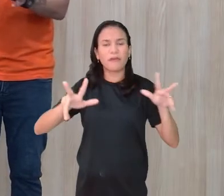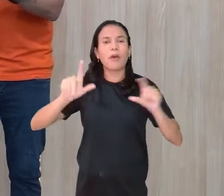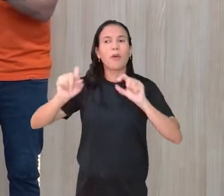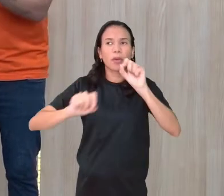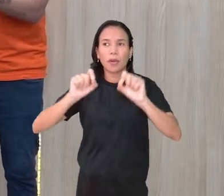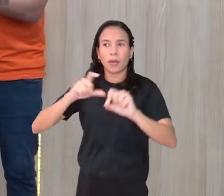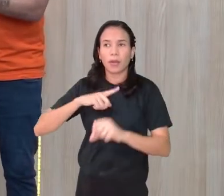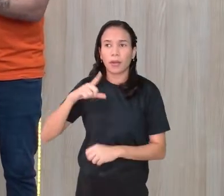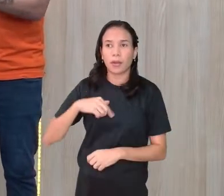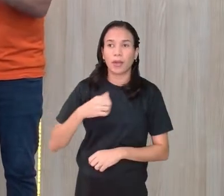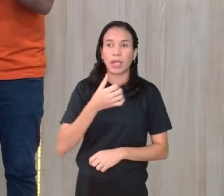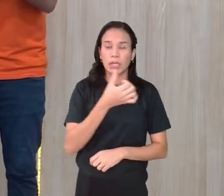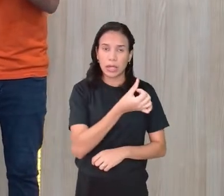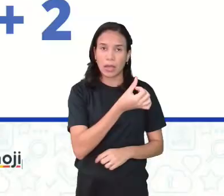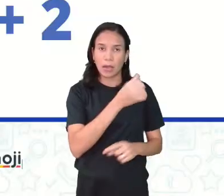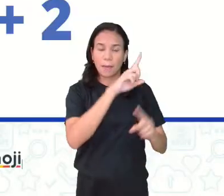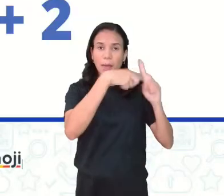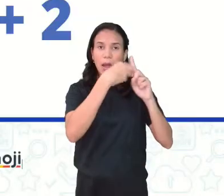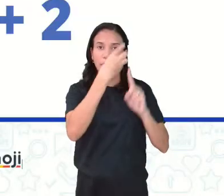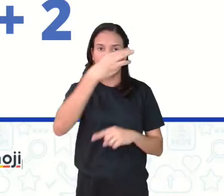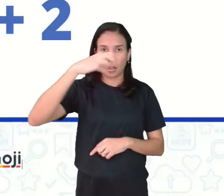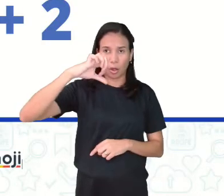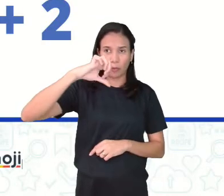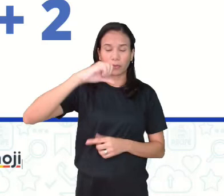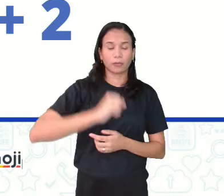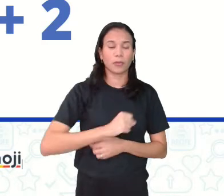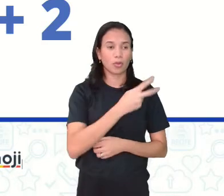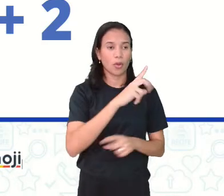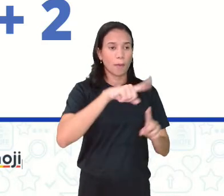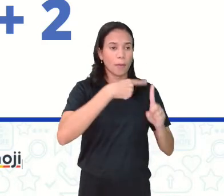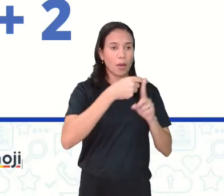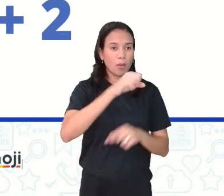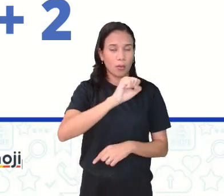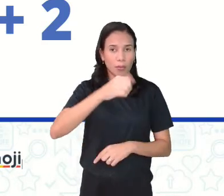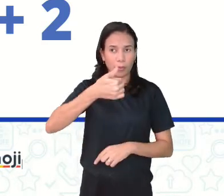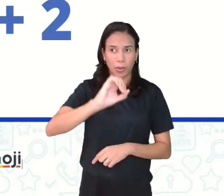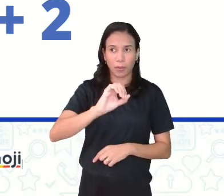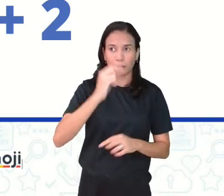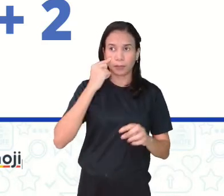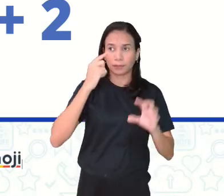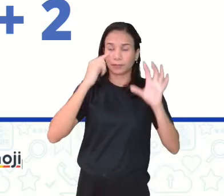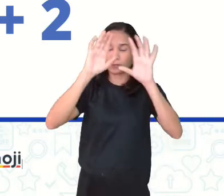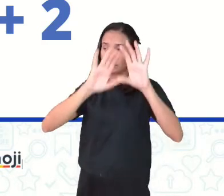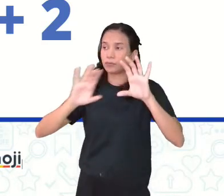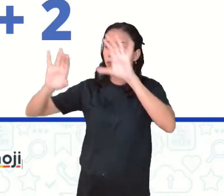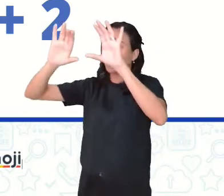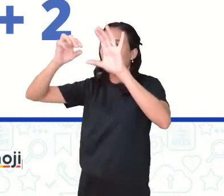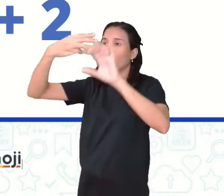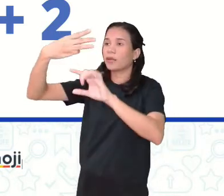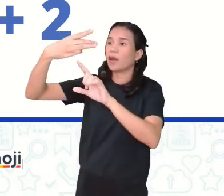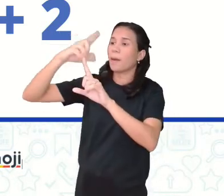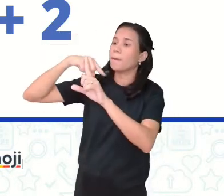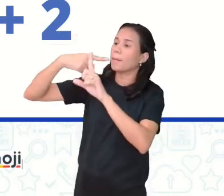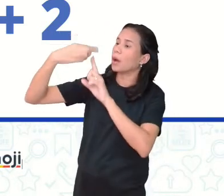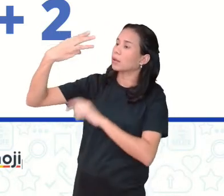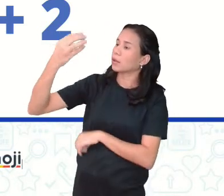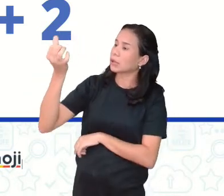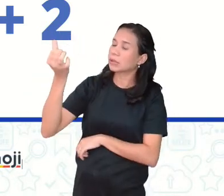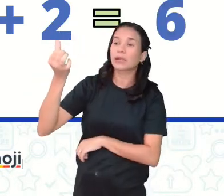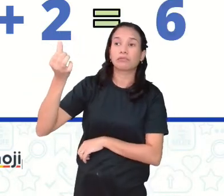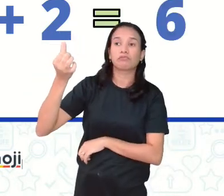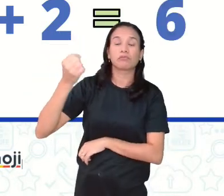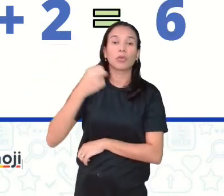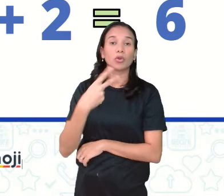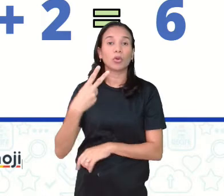6 mais 3, 9, 2 mais 8, 10. Aqui em cima eu fiz 3 mais 3, 6.